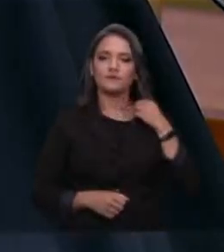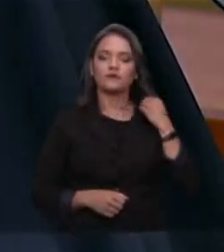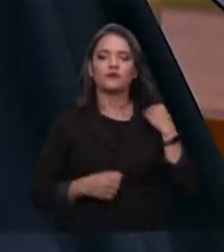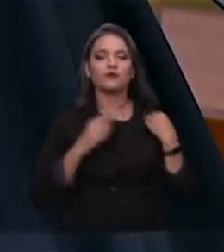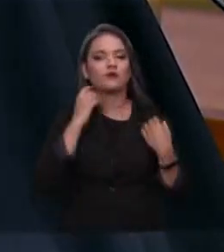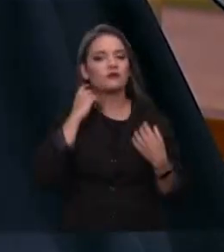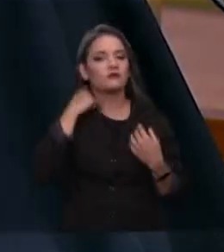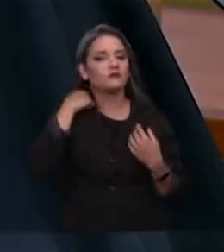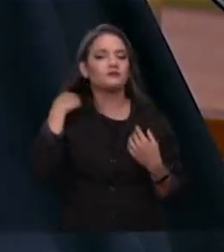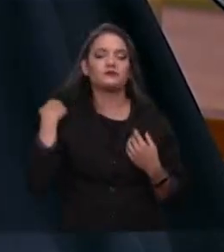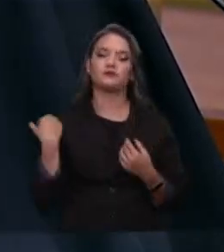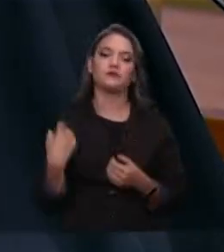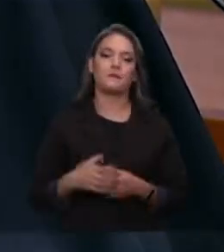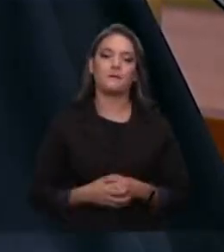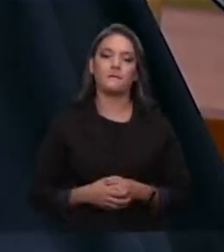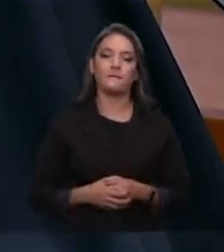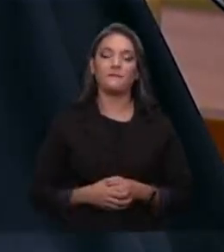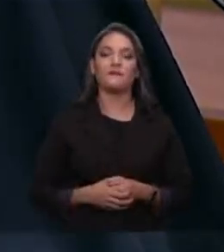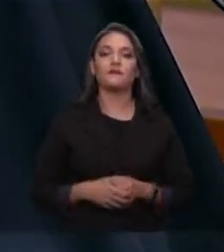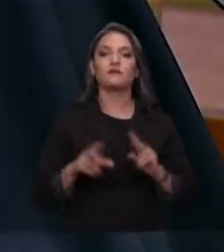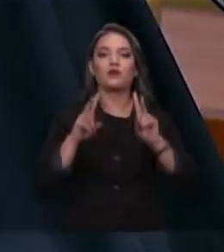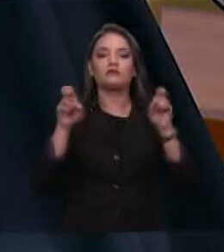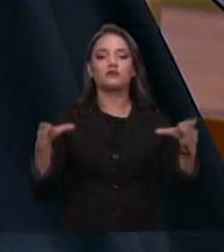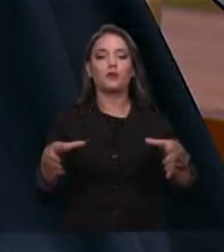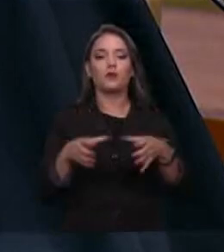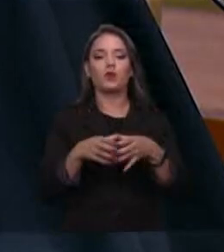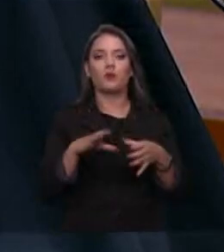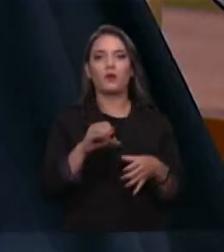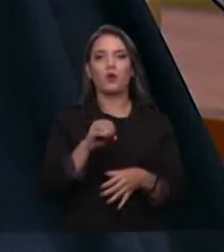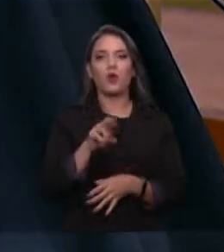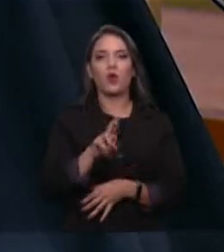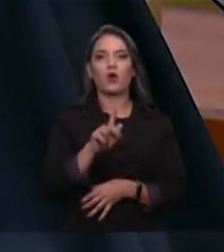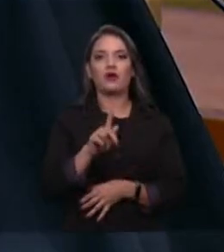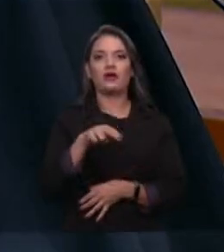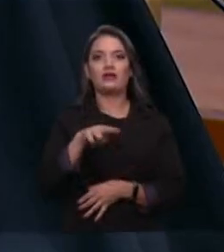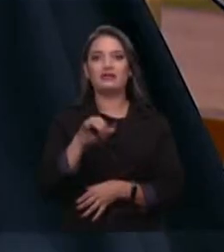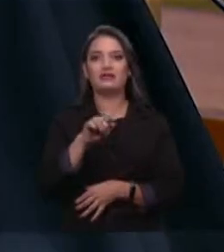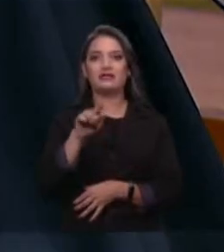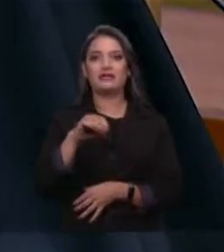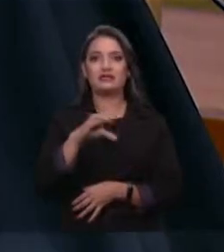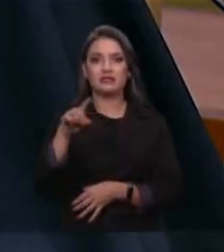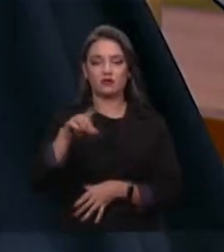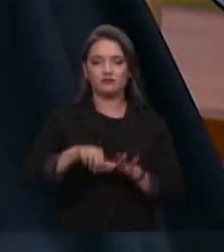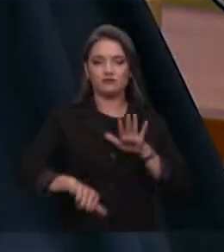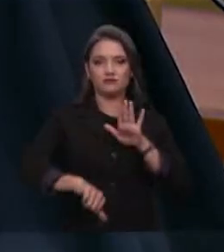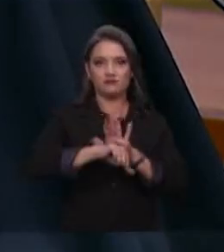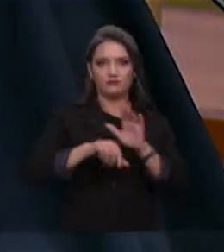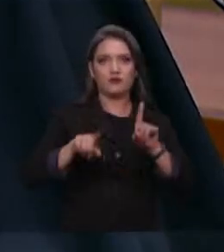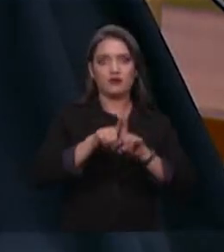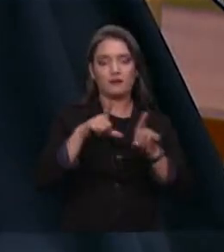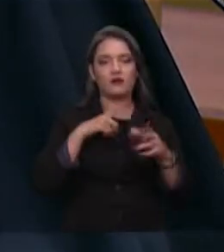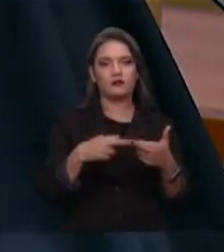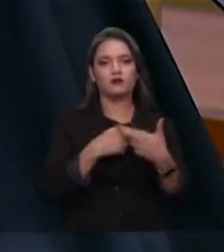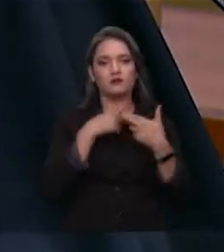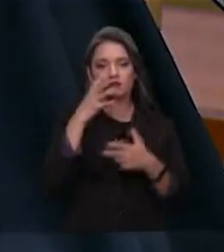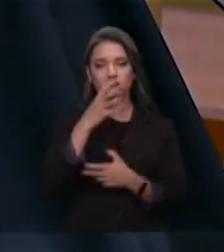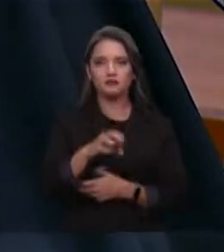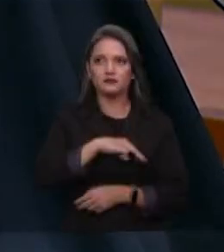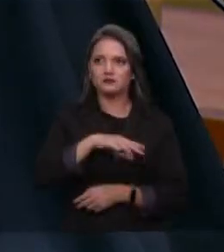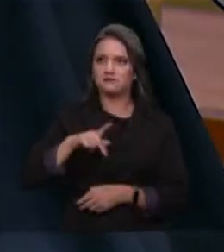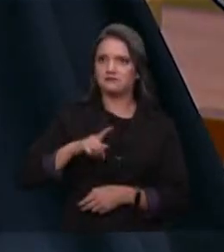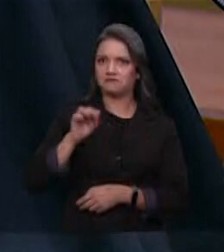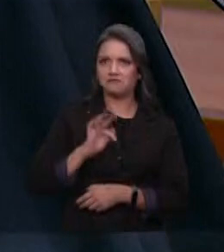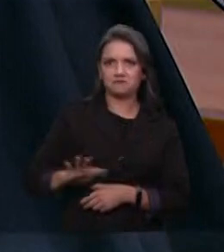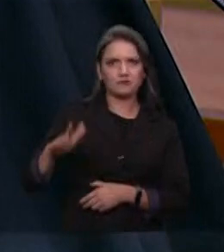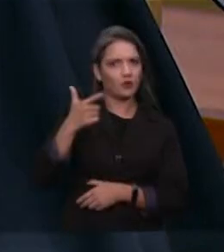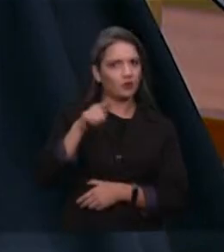Prossegue Sua Excelência. 2.3, organização criminosa. Também nesta fração da pretensão de responsabilização criminal, o órgão acusatório não logrou êxito